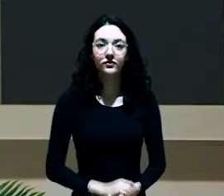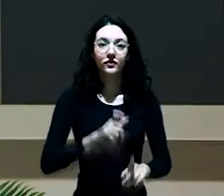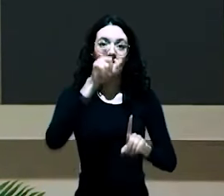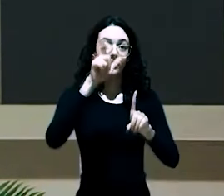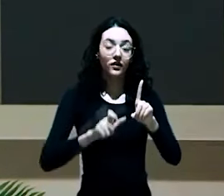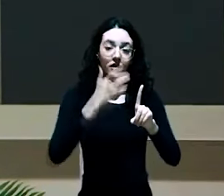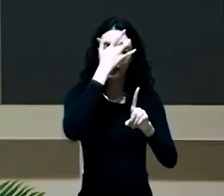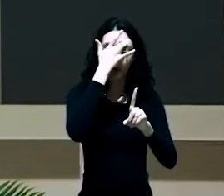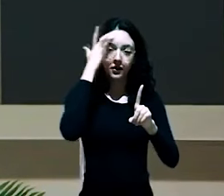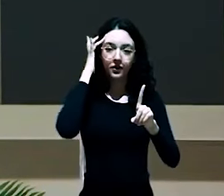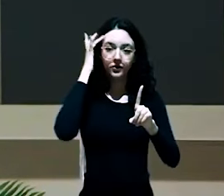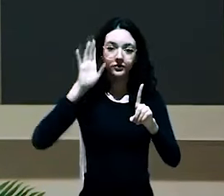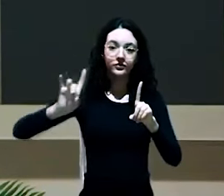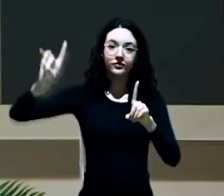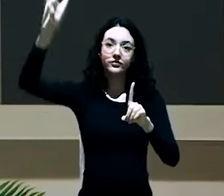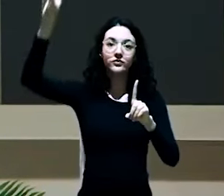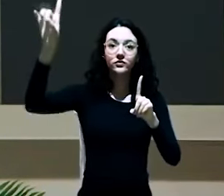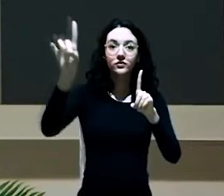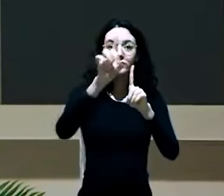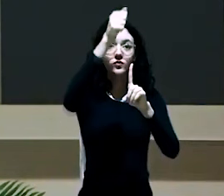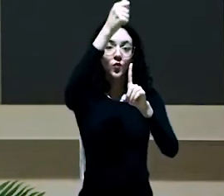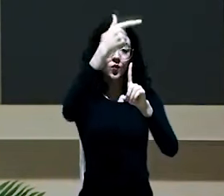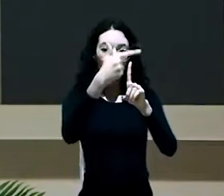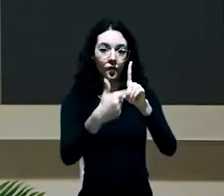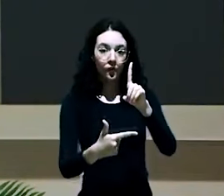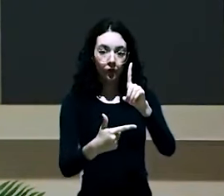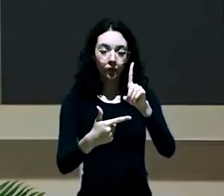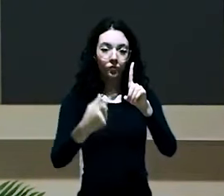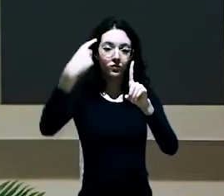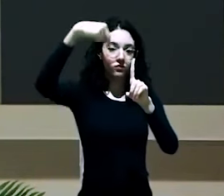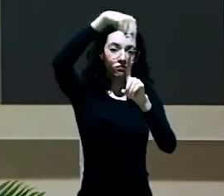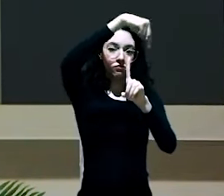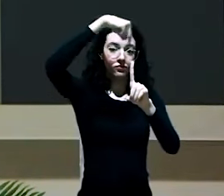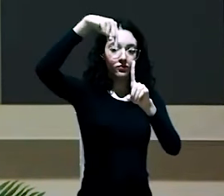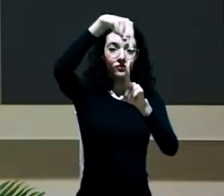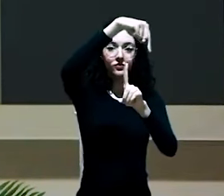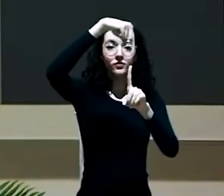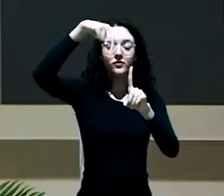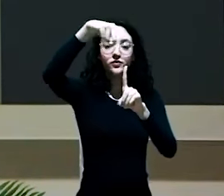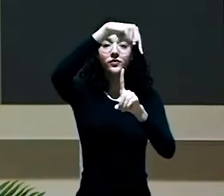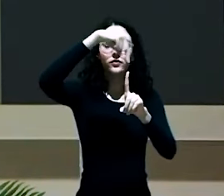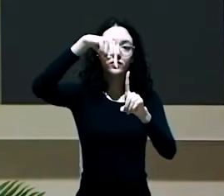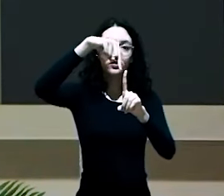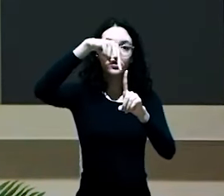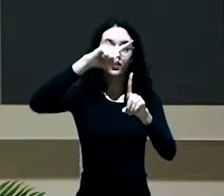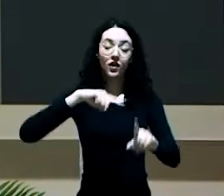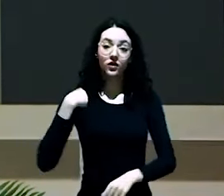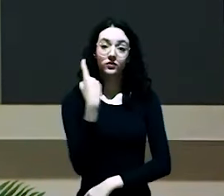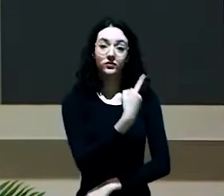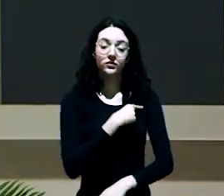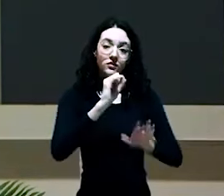Deus justifica e Deus o santifica. A nossa identidade tem